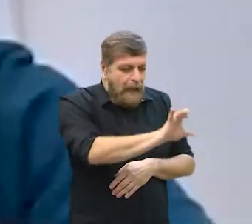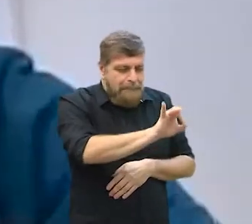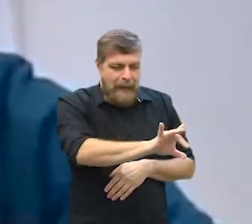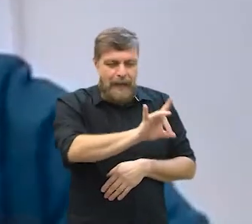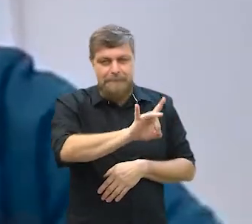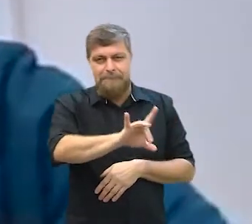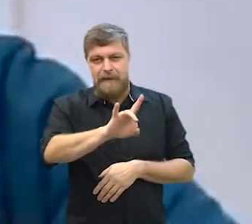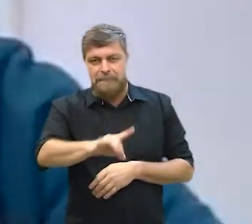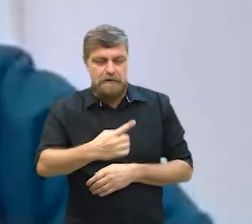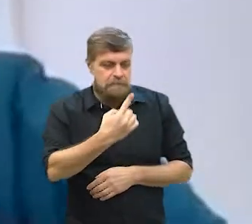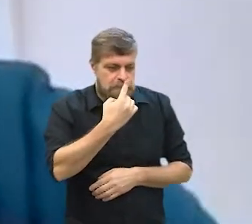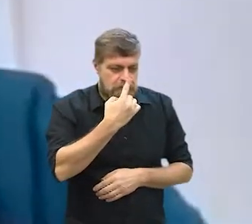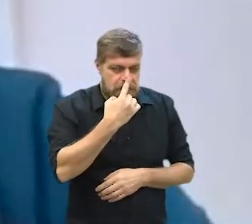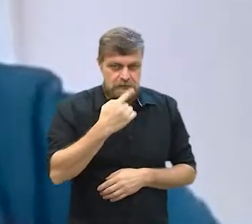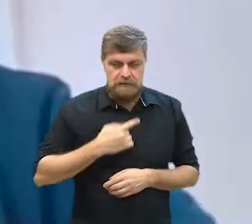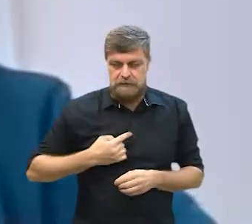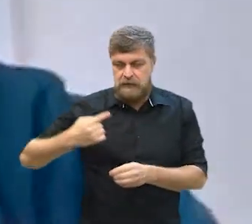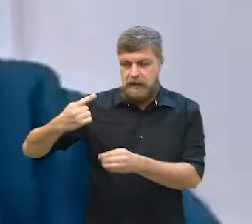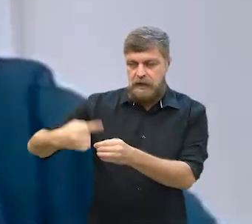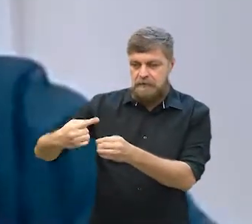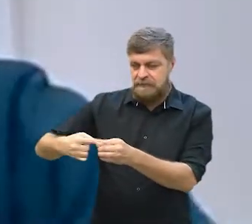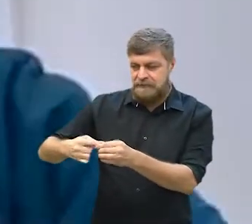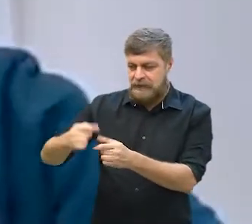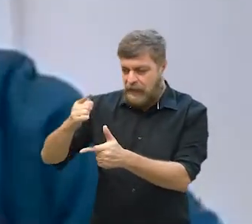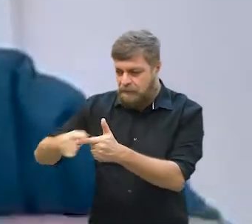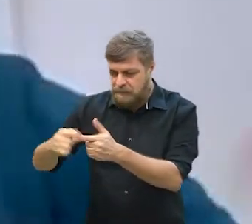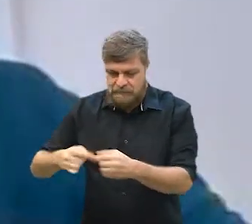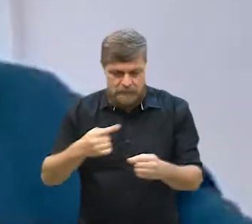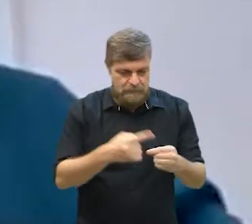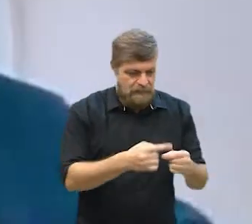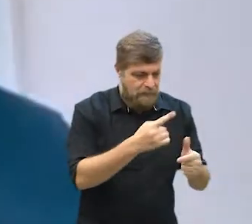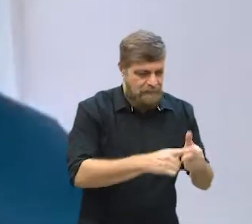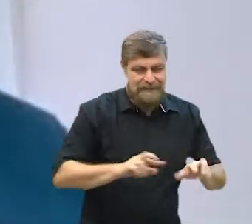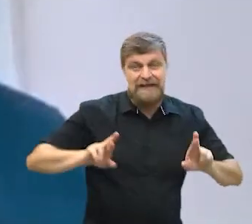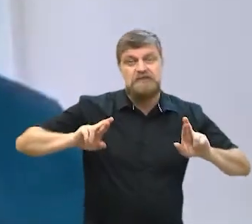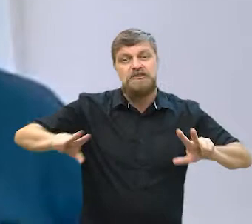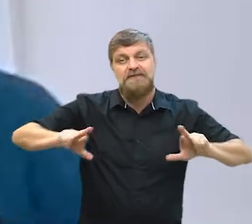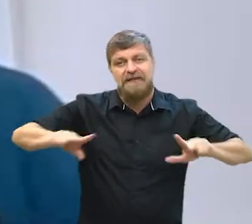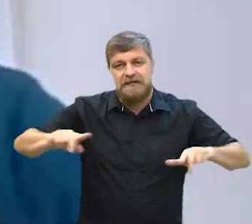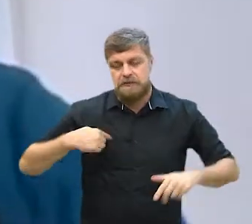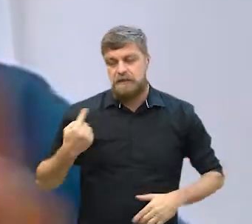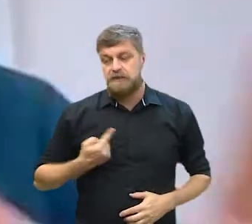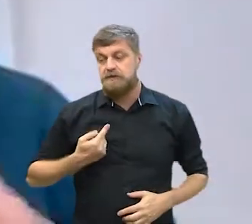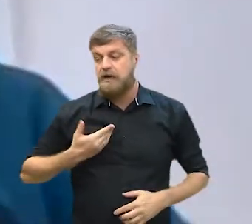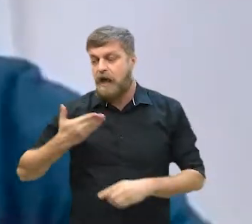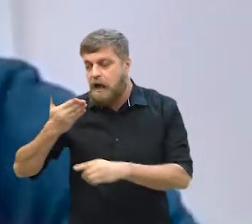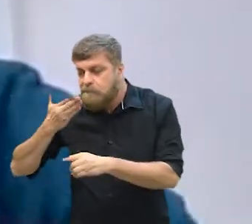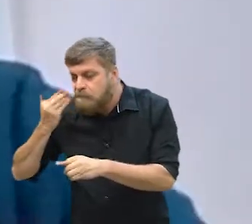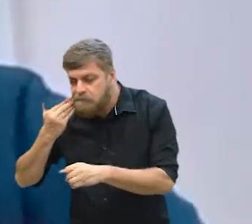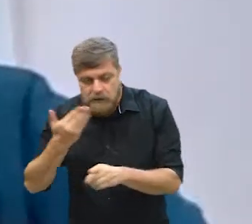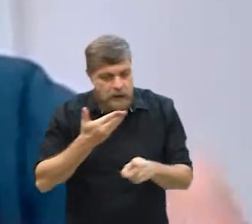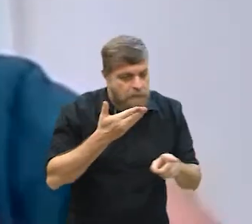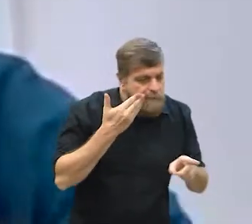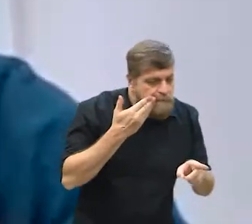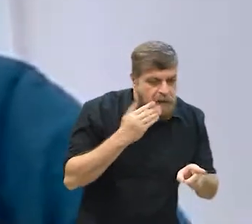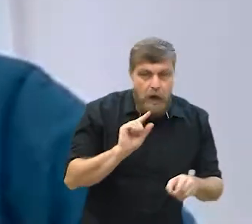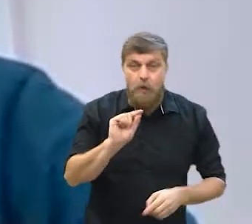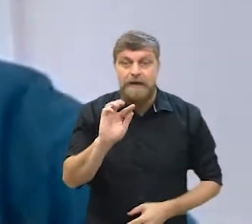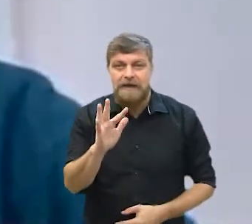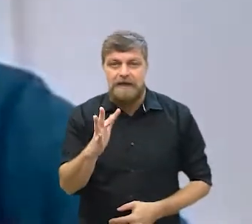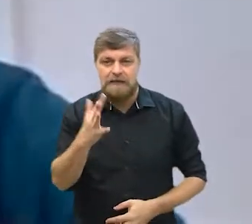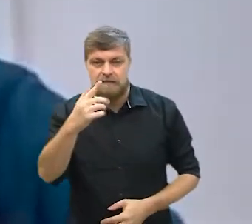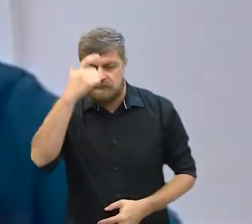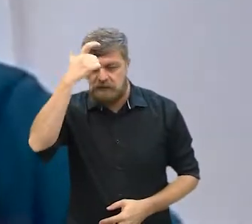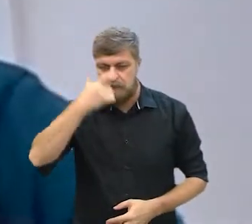customizada. Então, assim, a dor de um município não é a mesma dor de outro município. Então, você tem que entender qual que é aquele cenário,